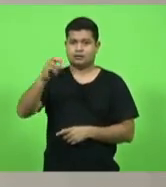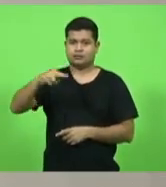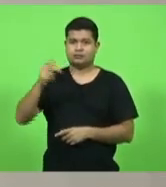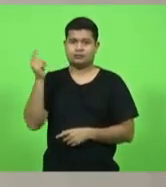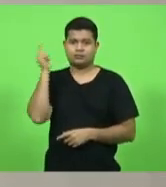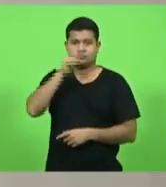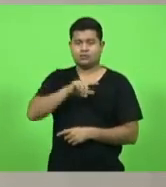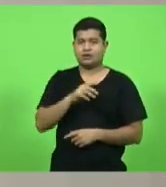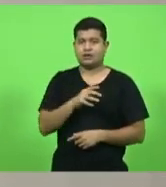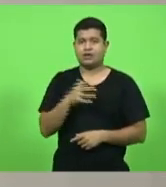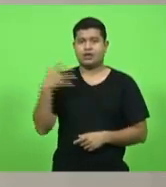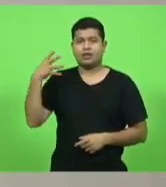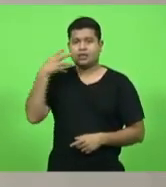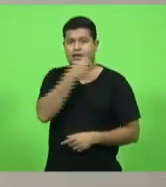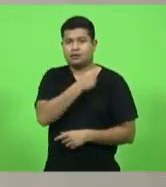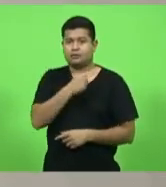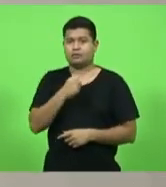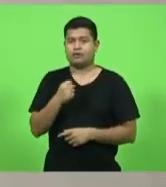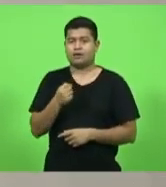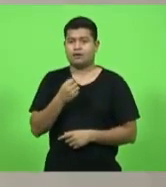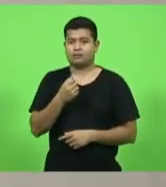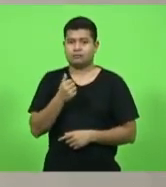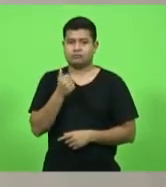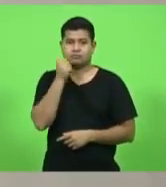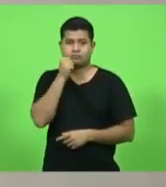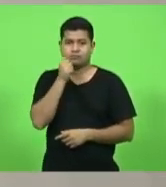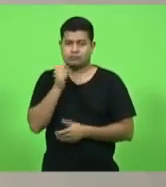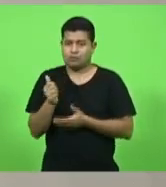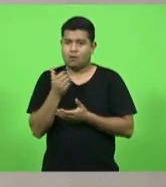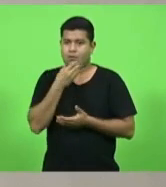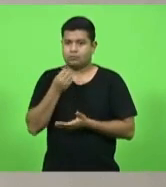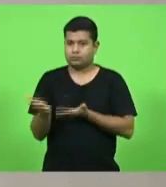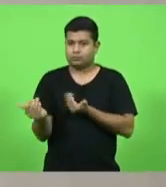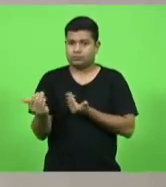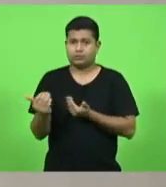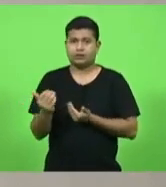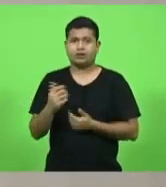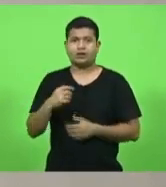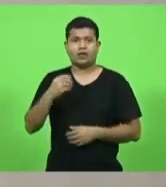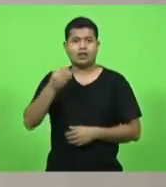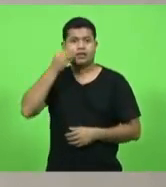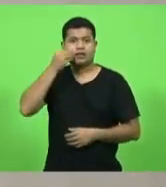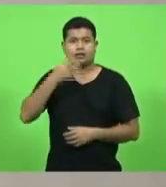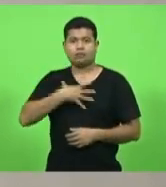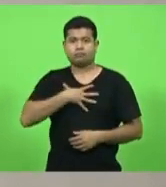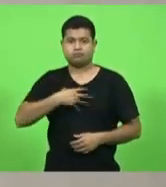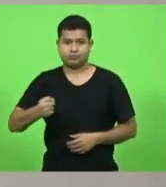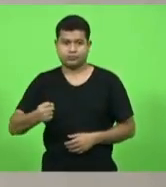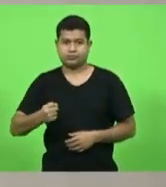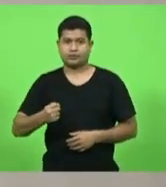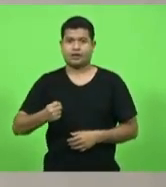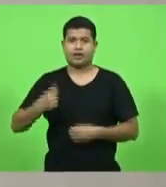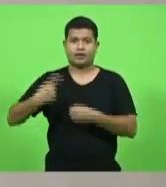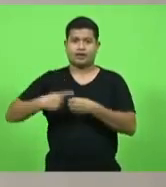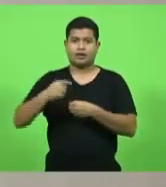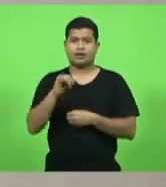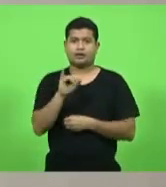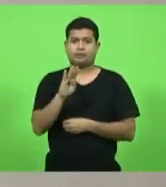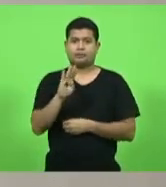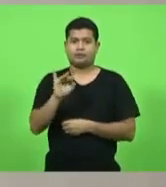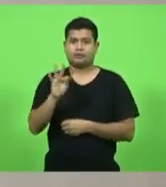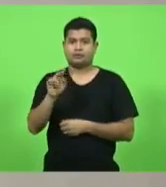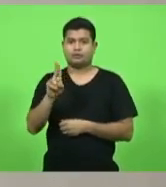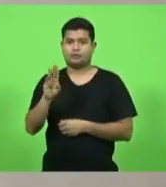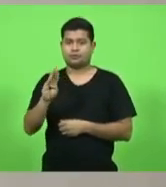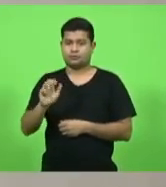bravura ao salvar a vida de adolescente que tentou cometer suicídio na cidade de Imbituba. Em discussão. Não havendo quem queira discutir, em